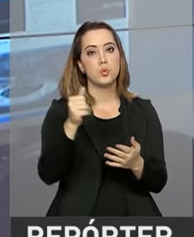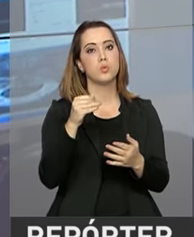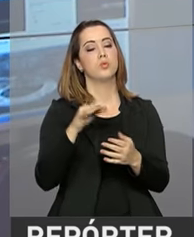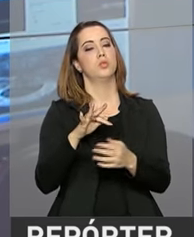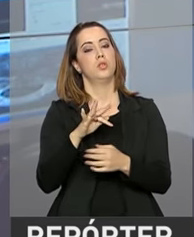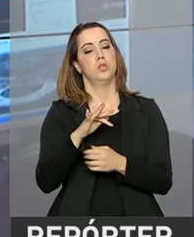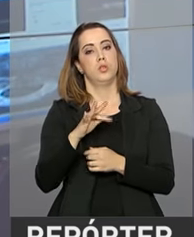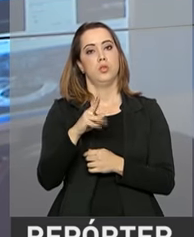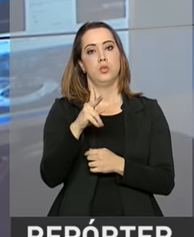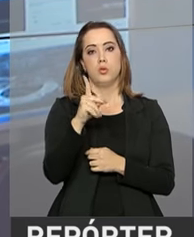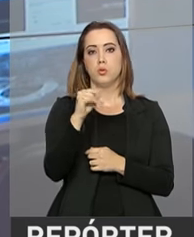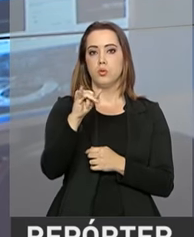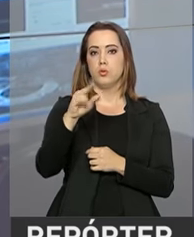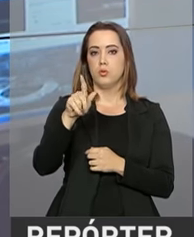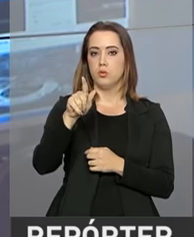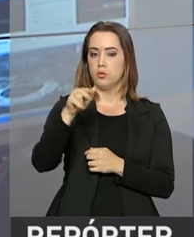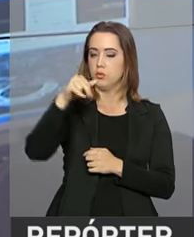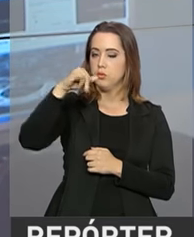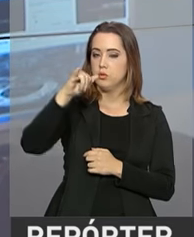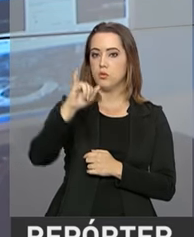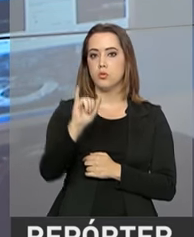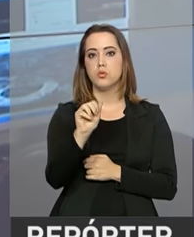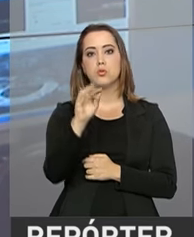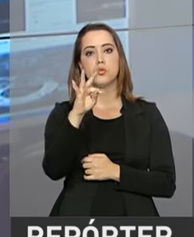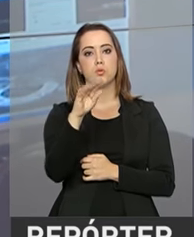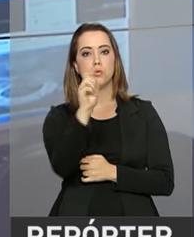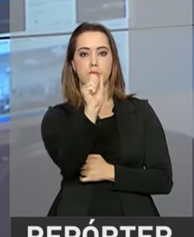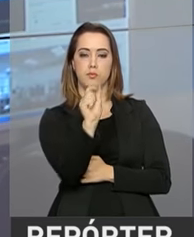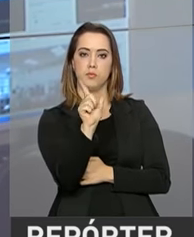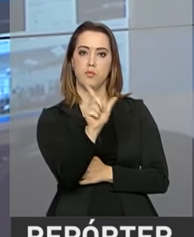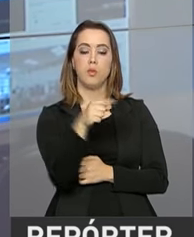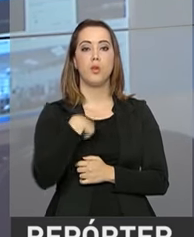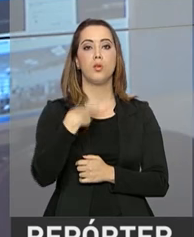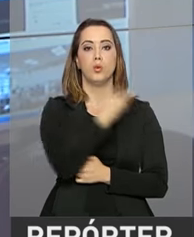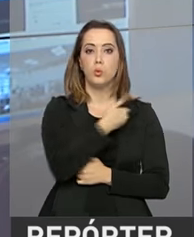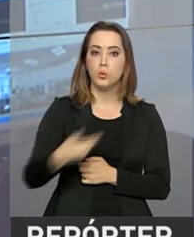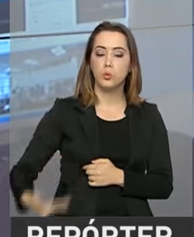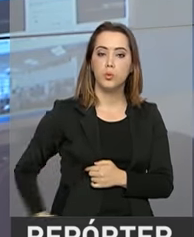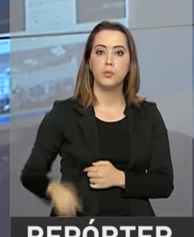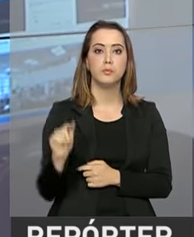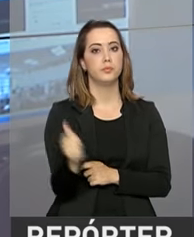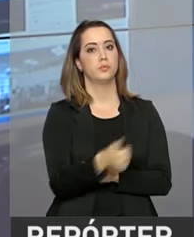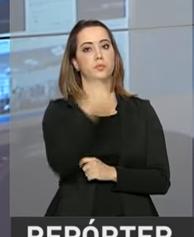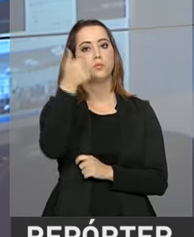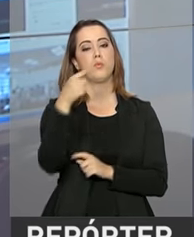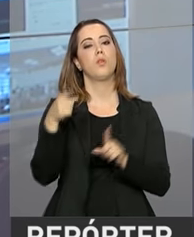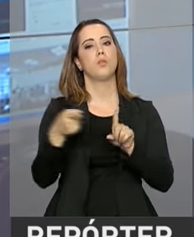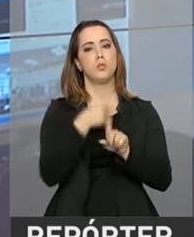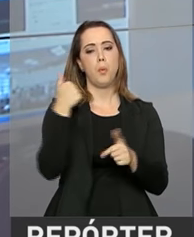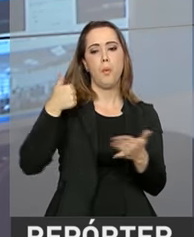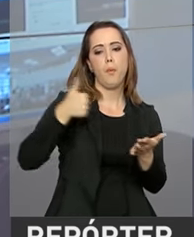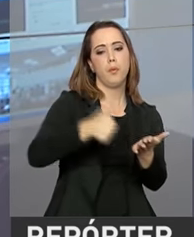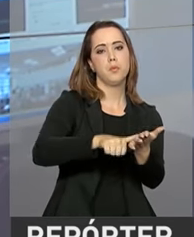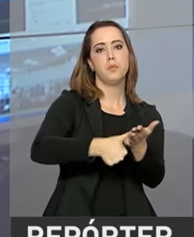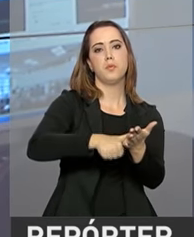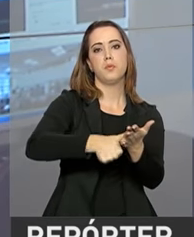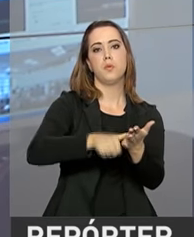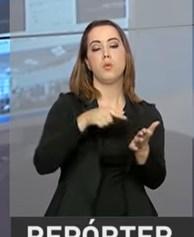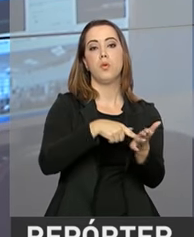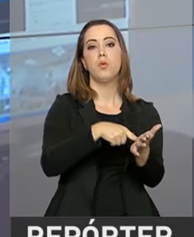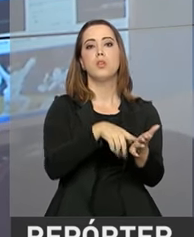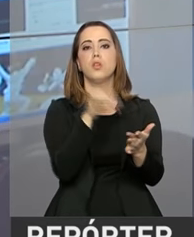pioneiro nos serviços públicos a usar esse sistema. A nova ferramenta dá maior segurança no registro e acesso de